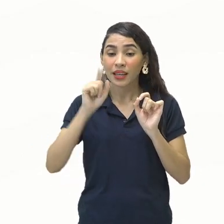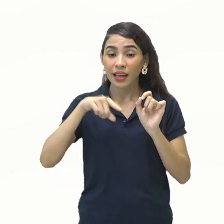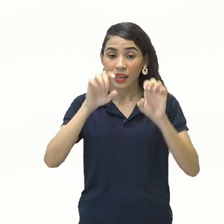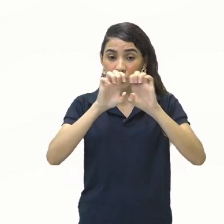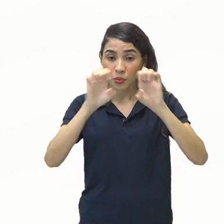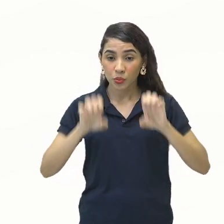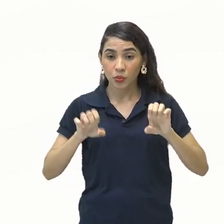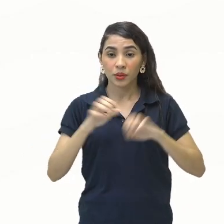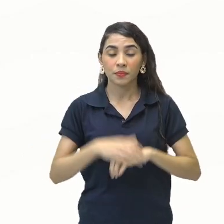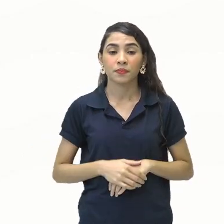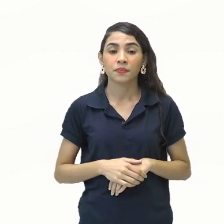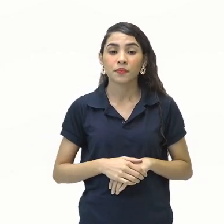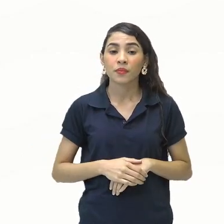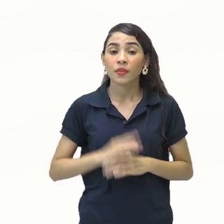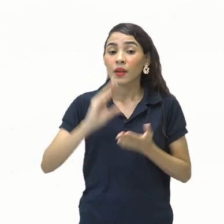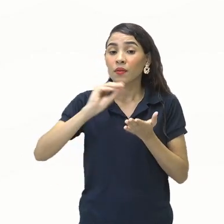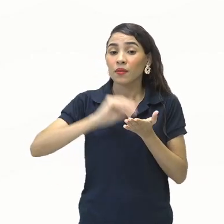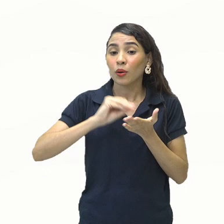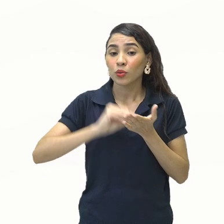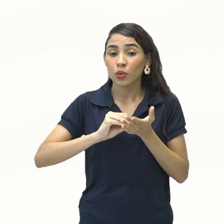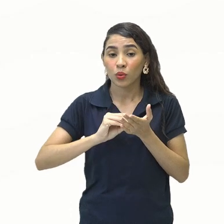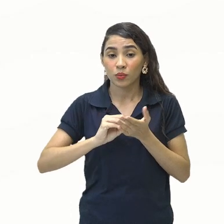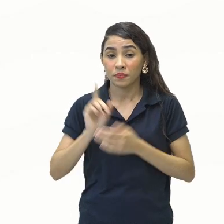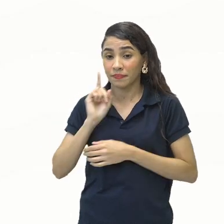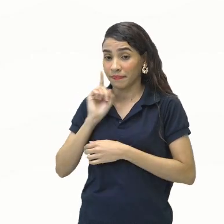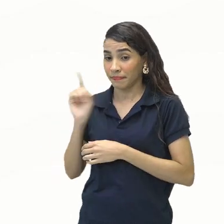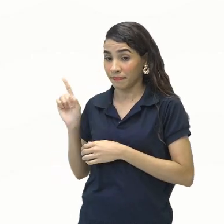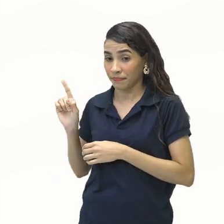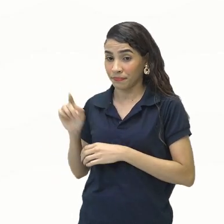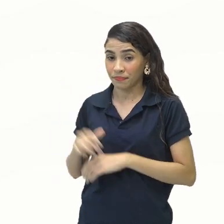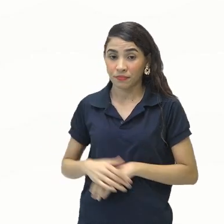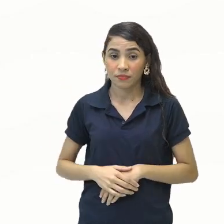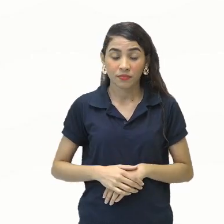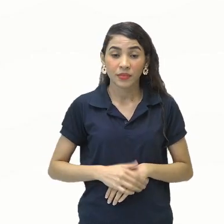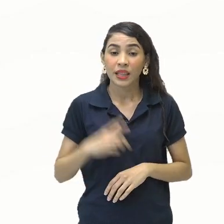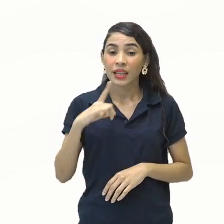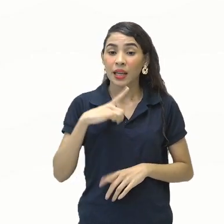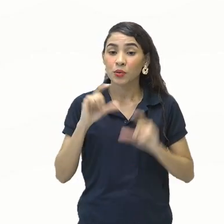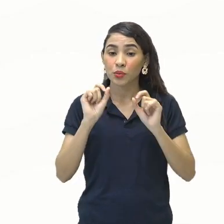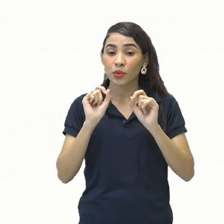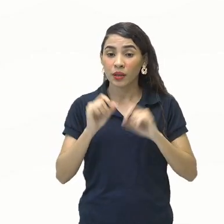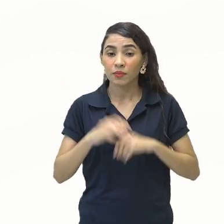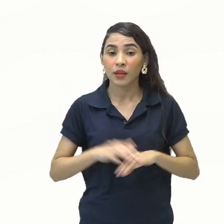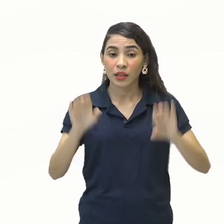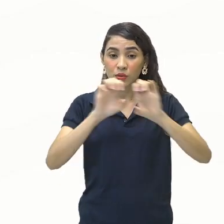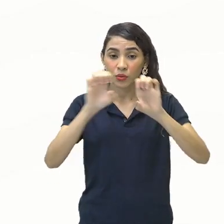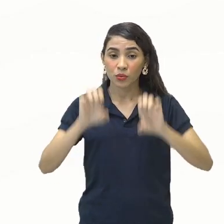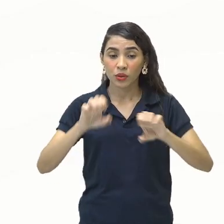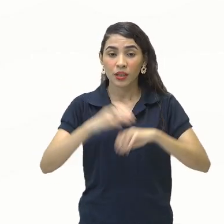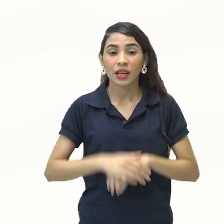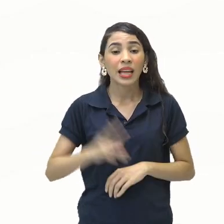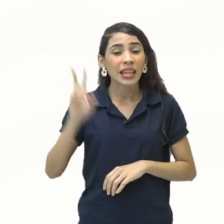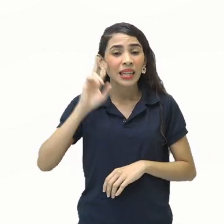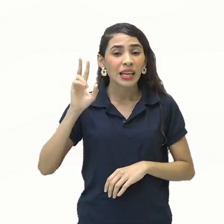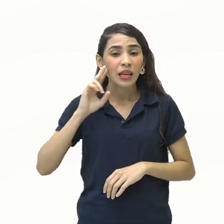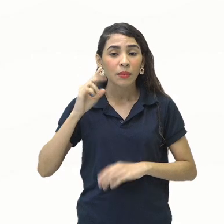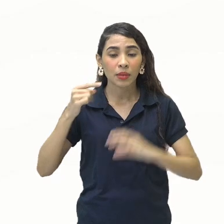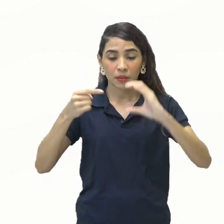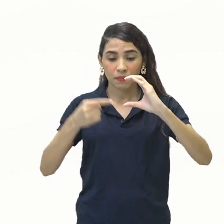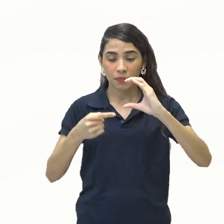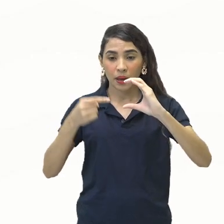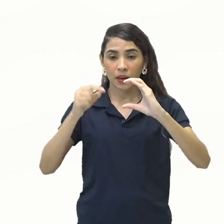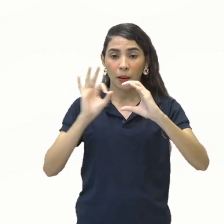estrutura. Professor, faltou este ponto. Vamos lá. Aqui nós temos a seguinte estrutura. Lembra que cada ponto é um